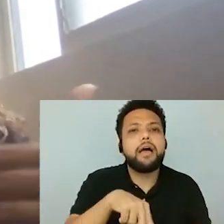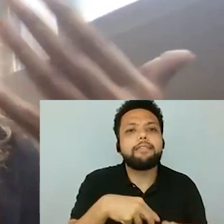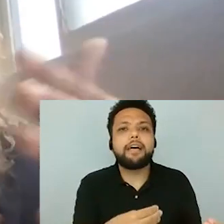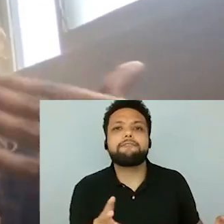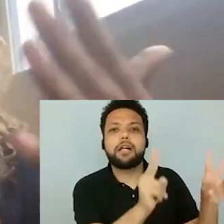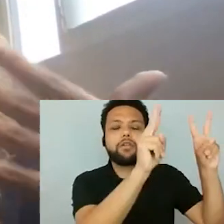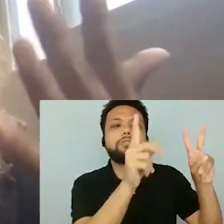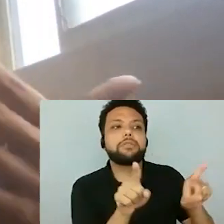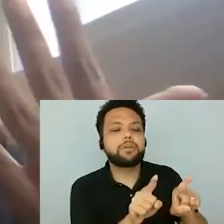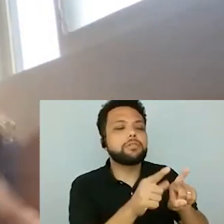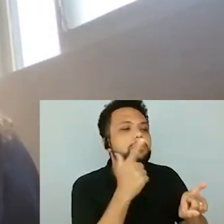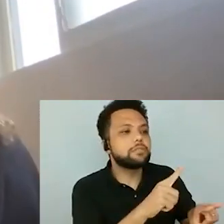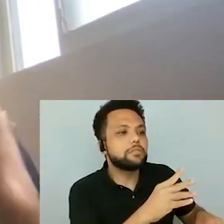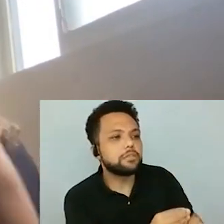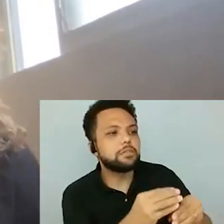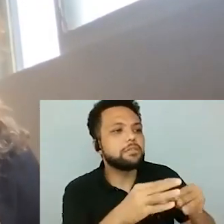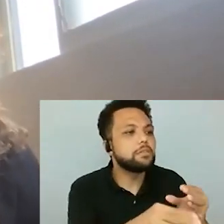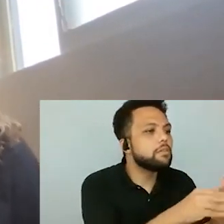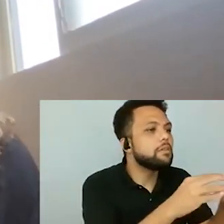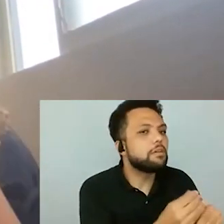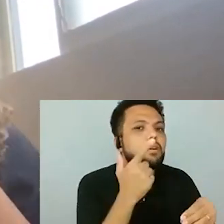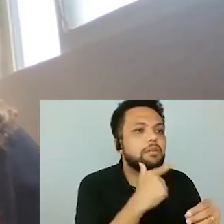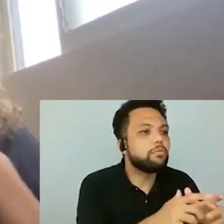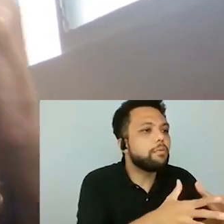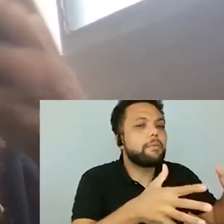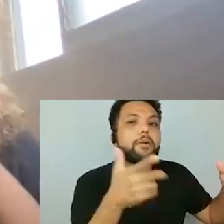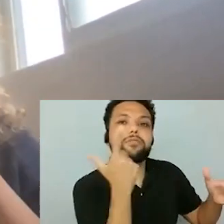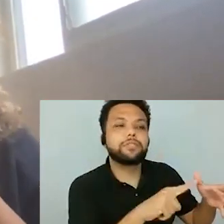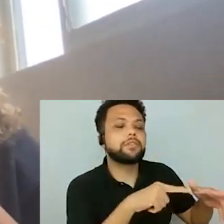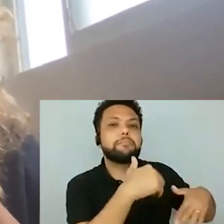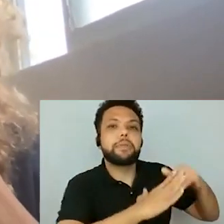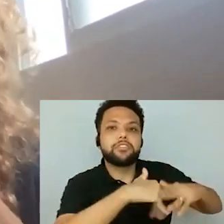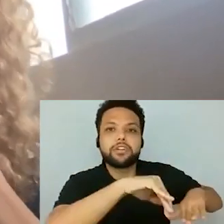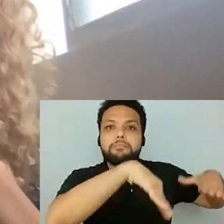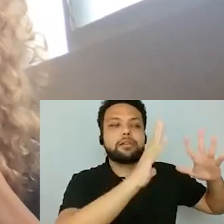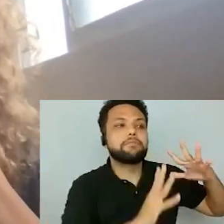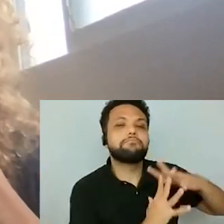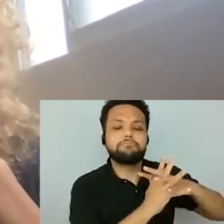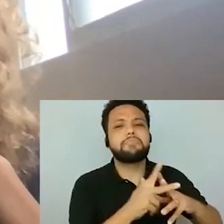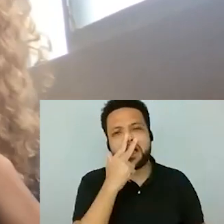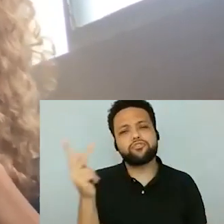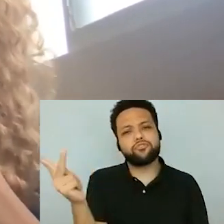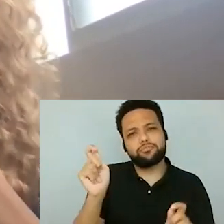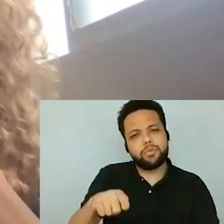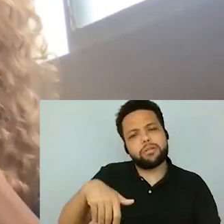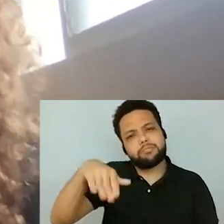foi incrementando, né, até chegar em práticas mais custosas e que a gente conseguiu, assim, as meninas podem dar mais detalhes também.